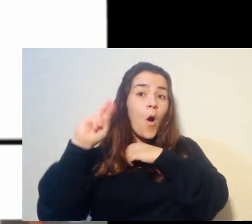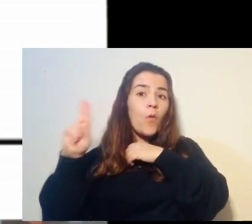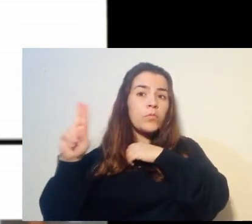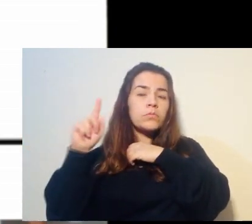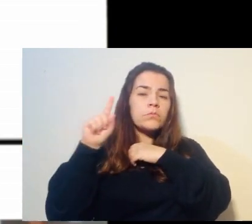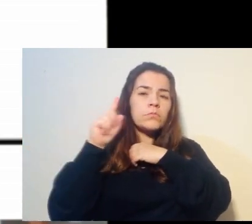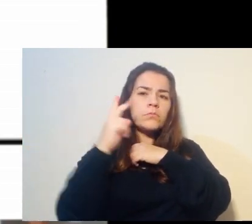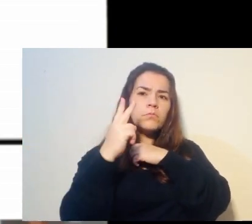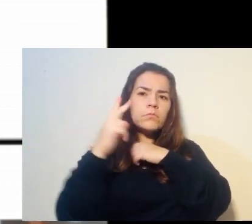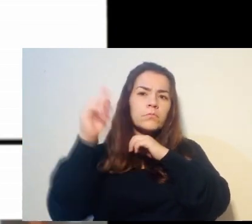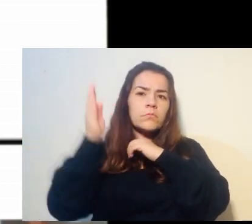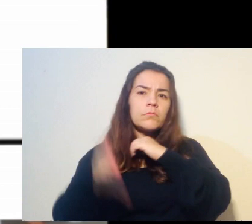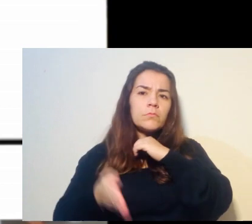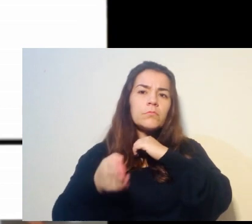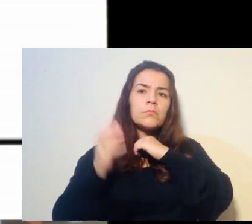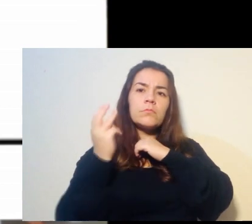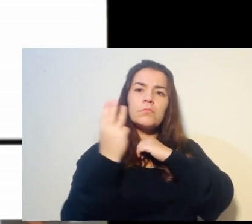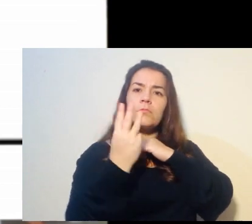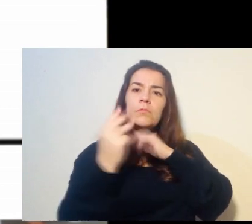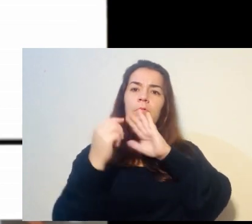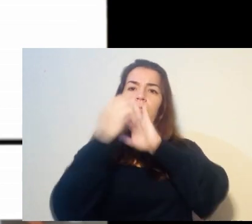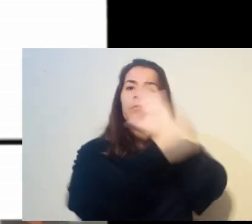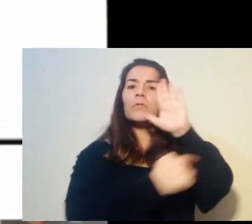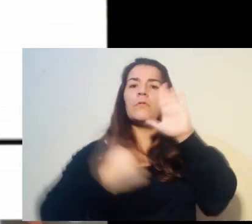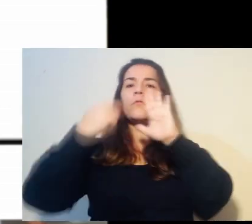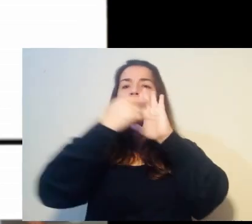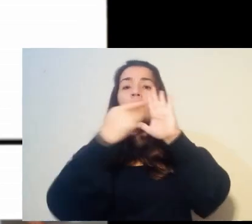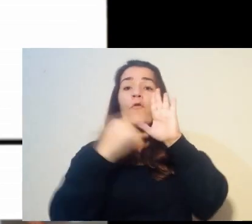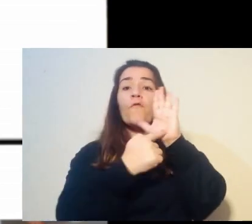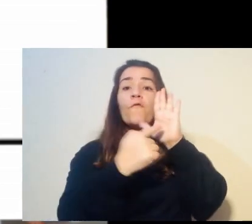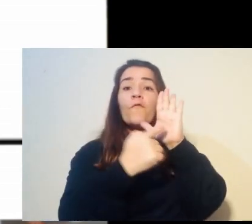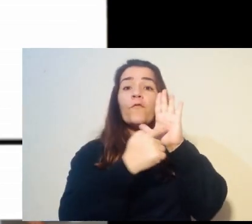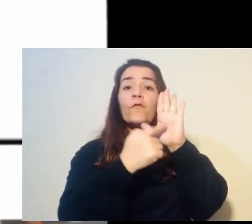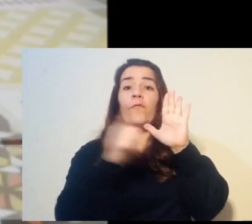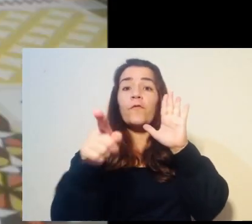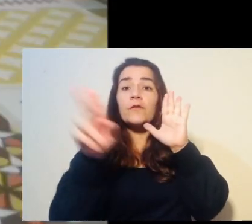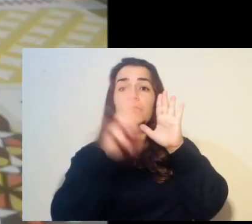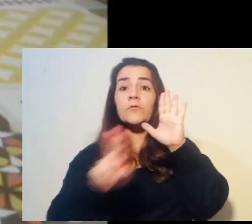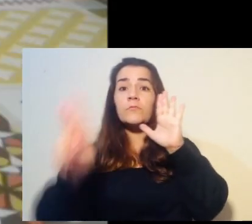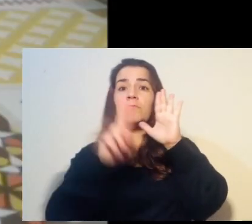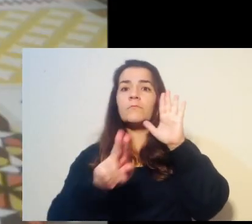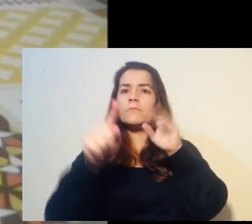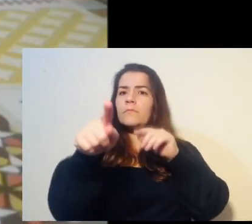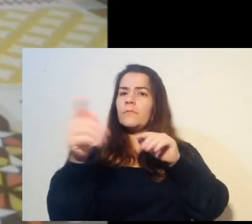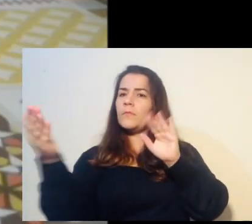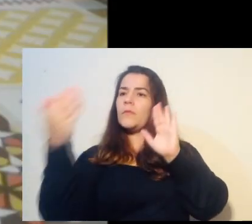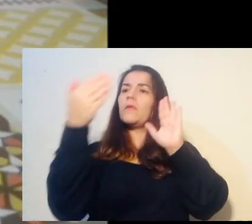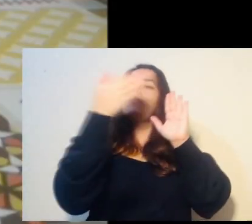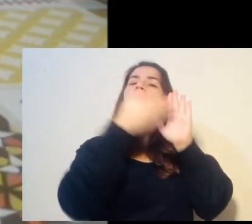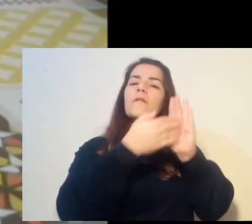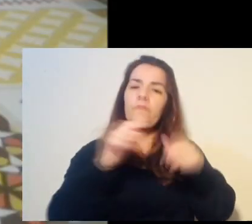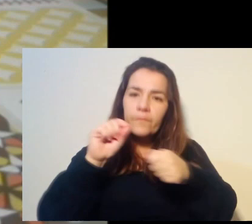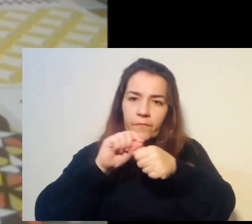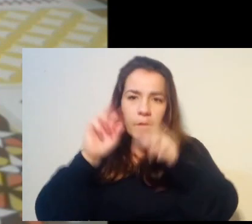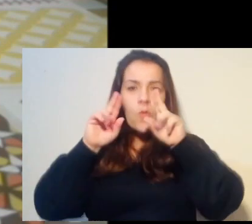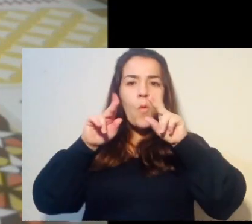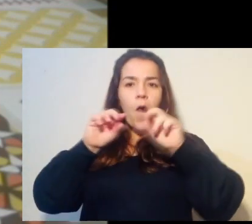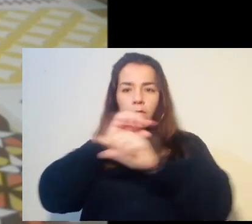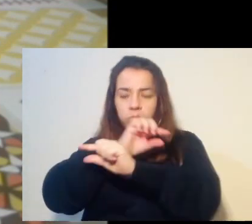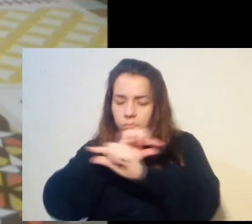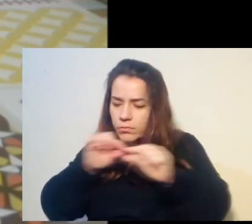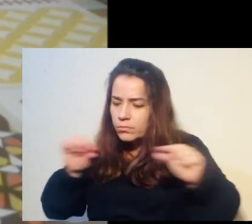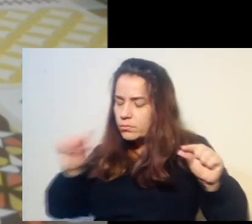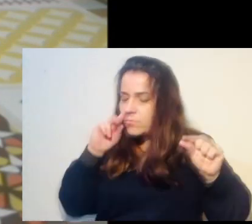ou 2/3 do diâmetro interno do cano que você utilizou. Aí você vem aqui, faz a mesma